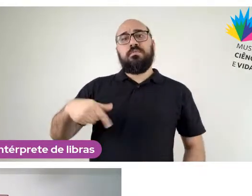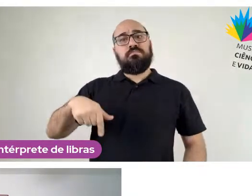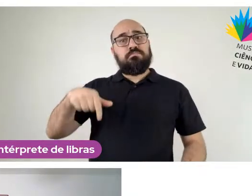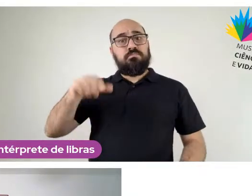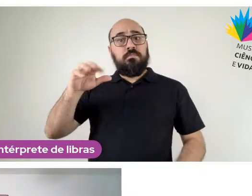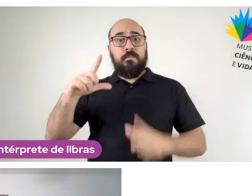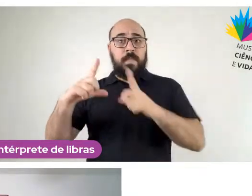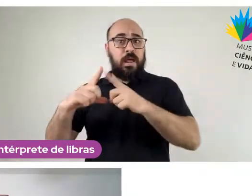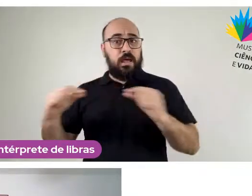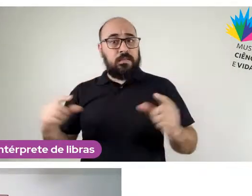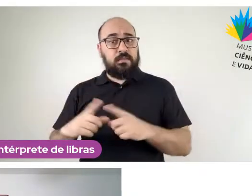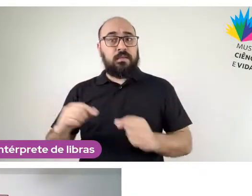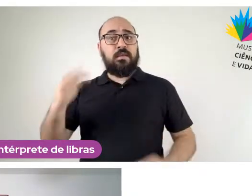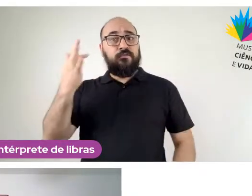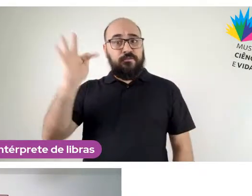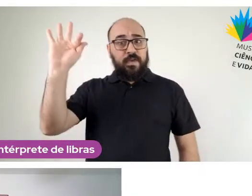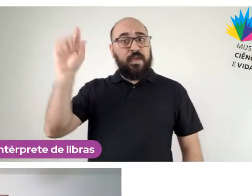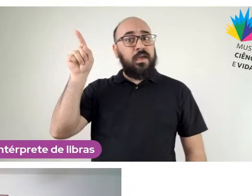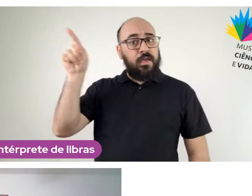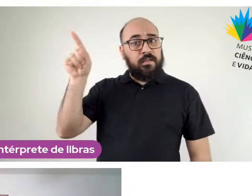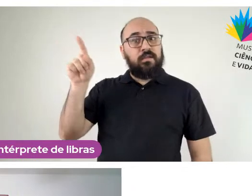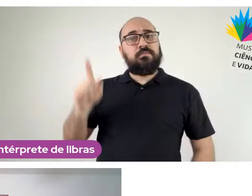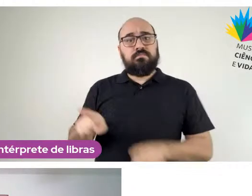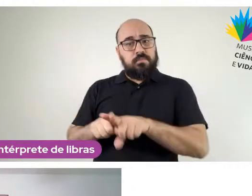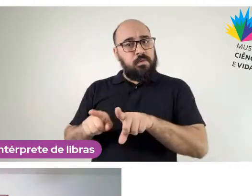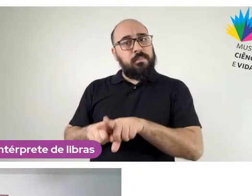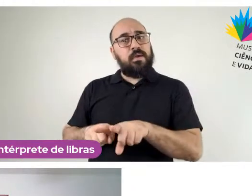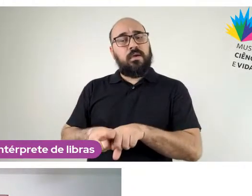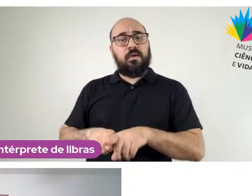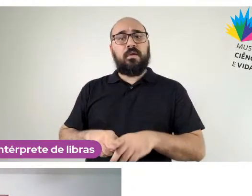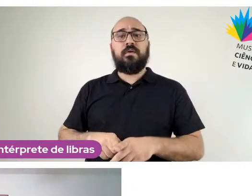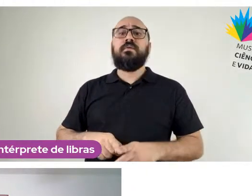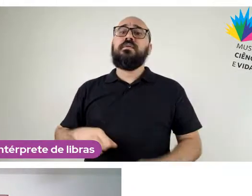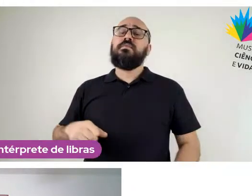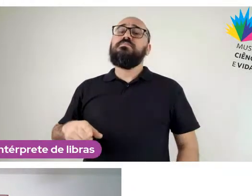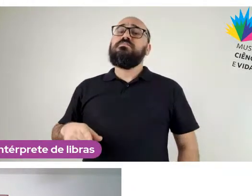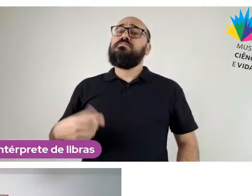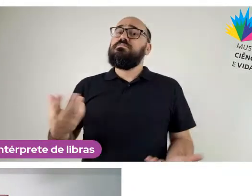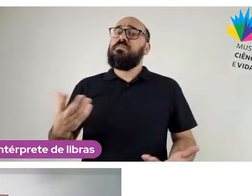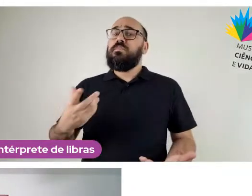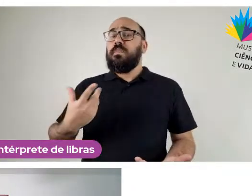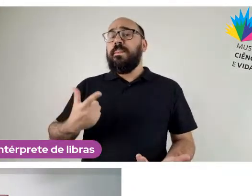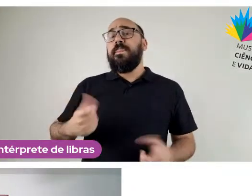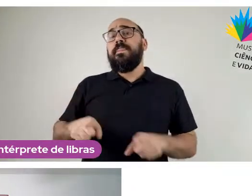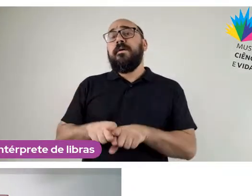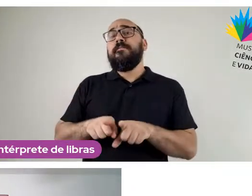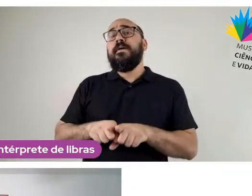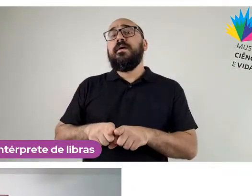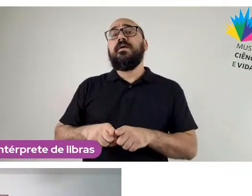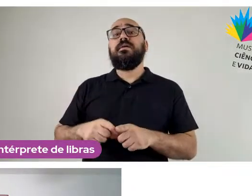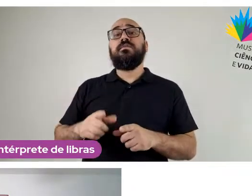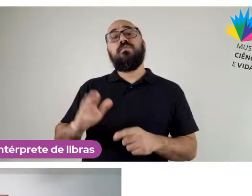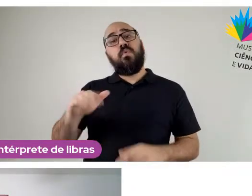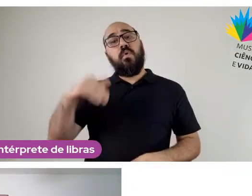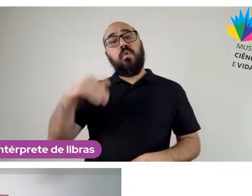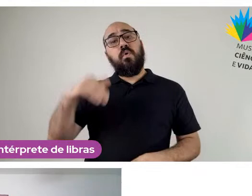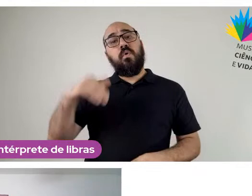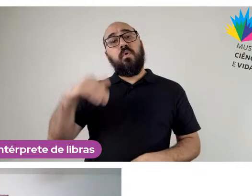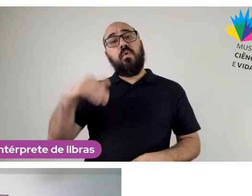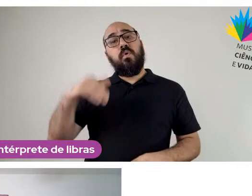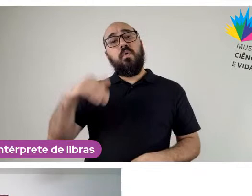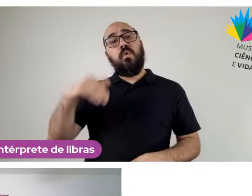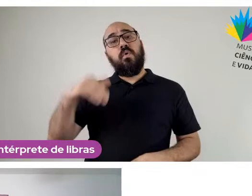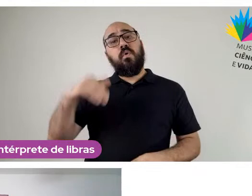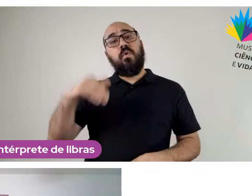gente está contando com a participação de alguns participantes, alguma audiência estrangeira também. A gente tem uma